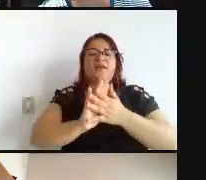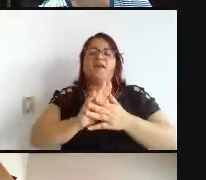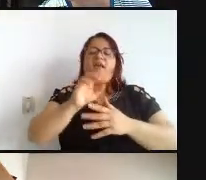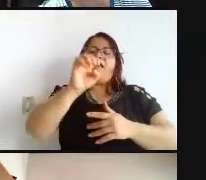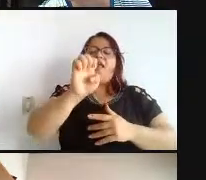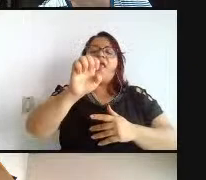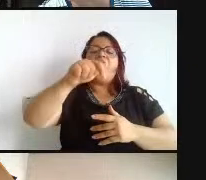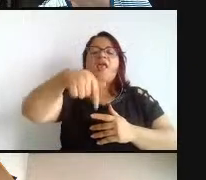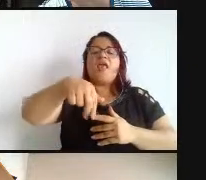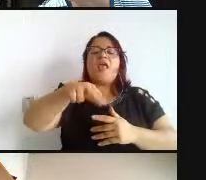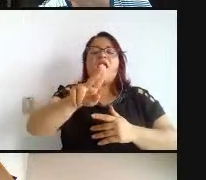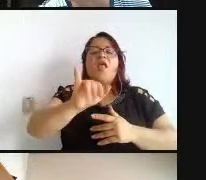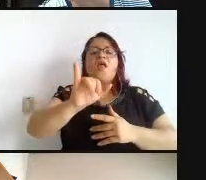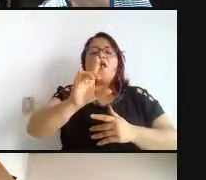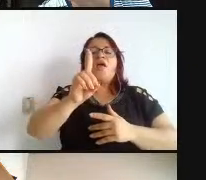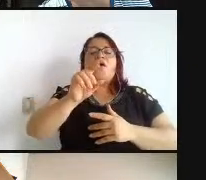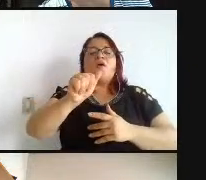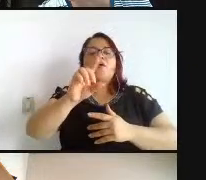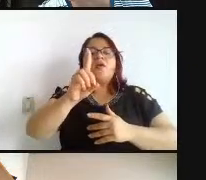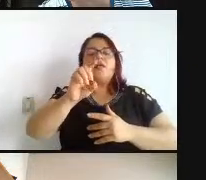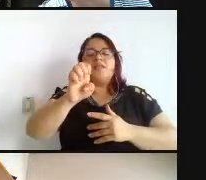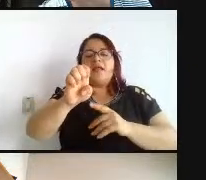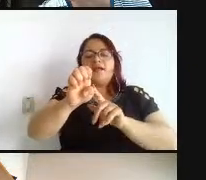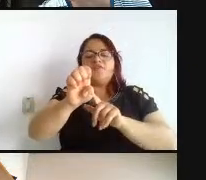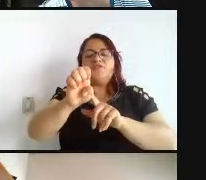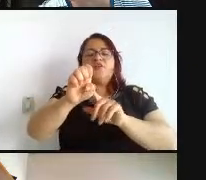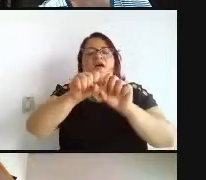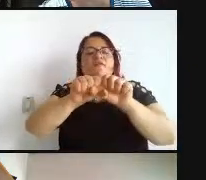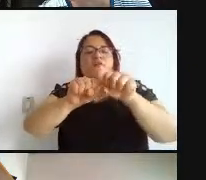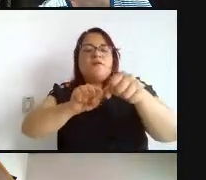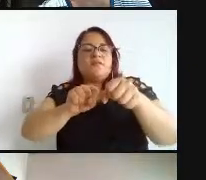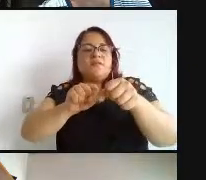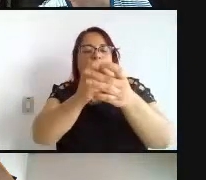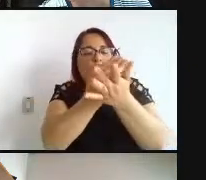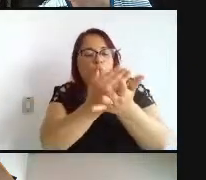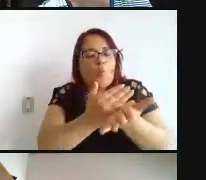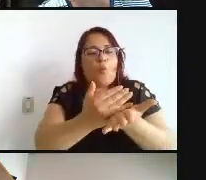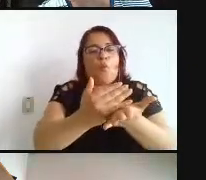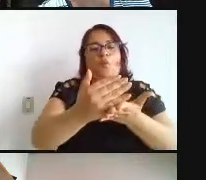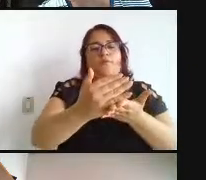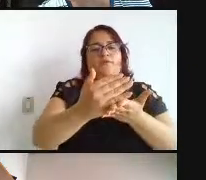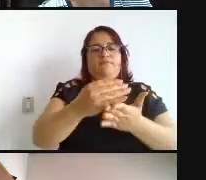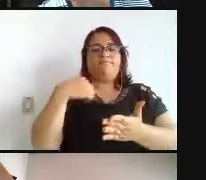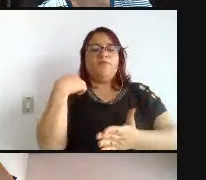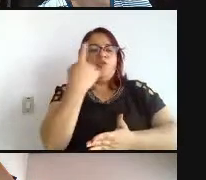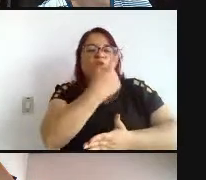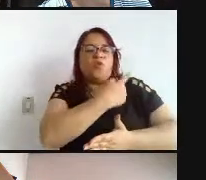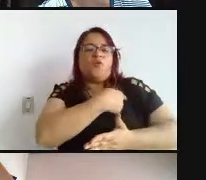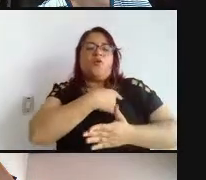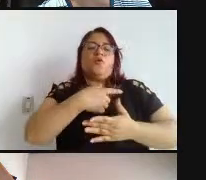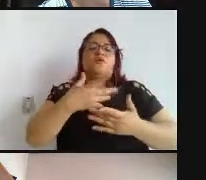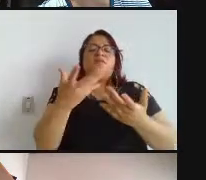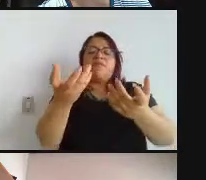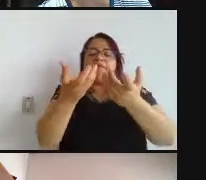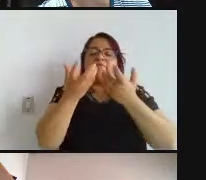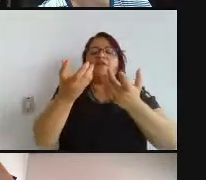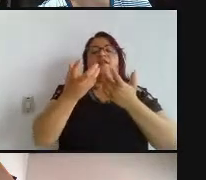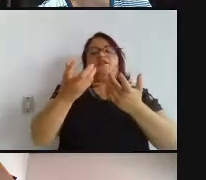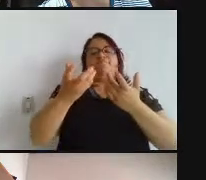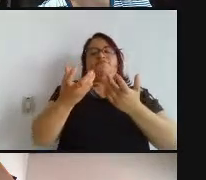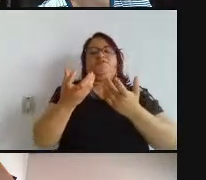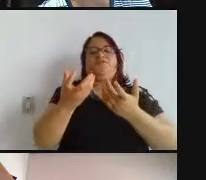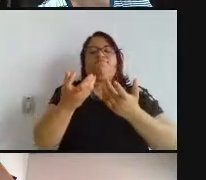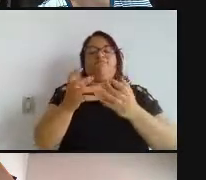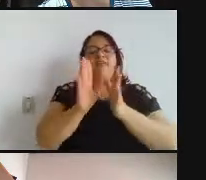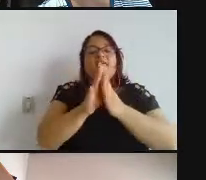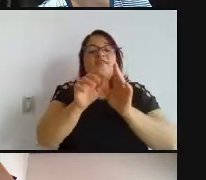na formação inicial. É isso que nós estamos buscando.